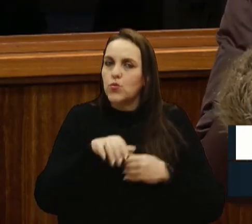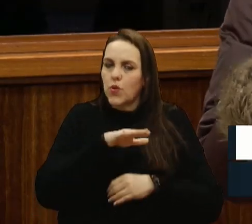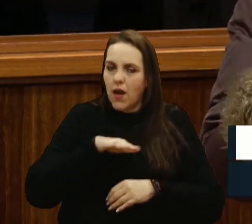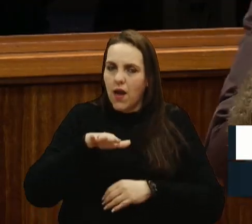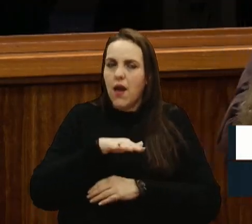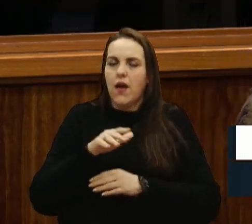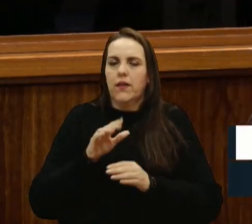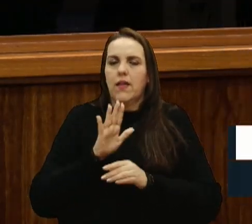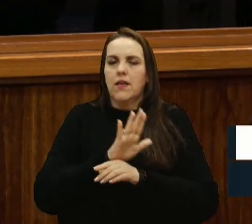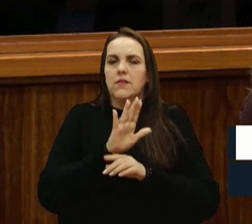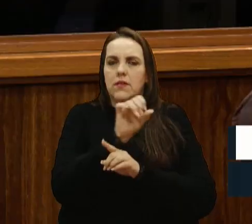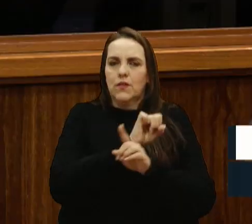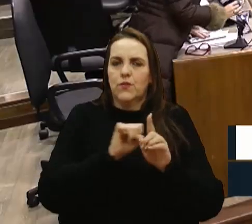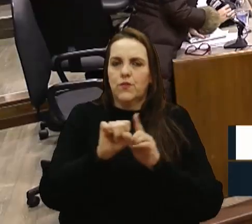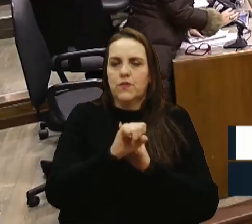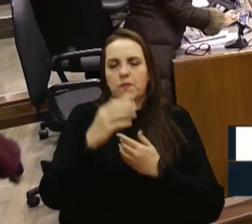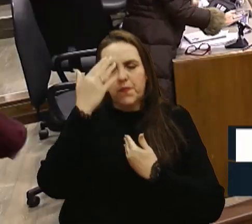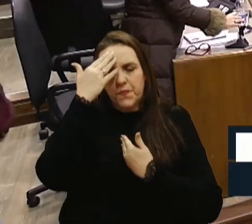assistência. Obrigada.